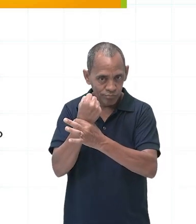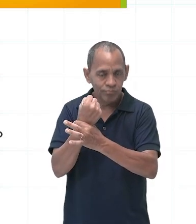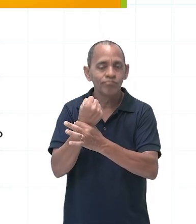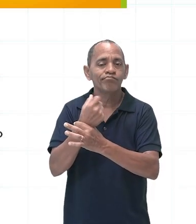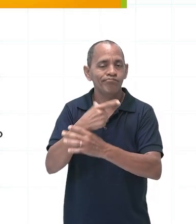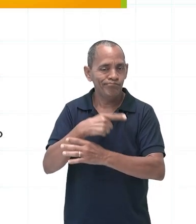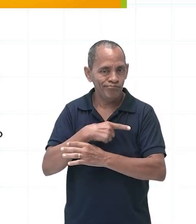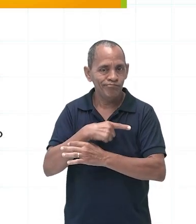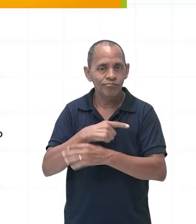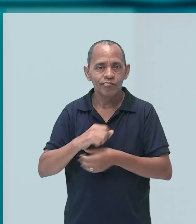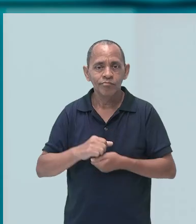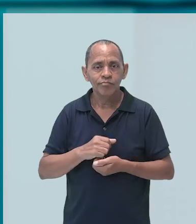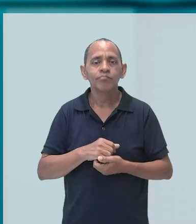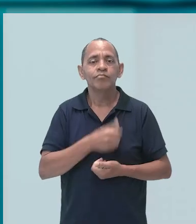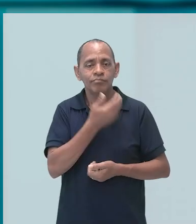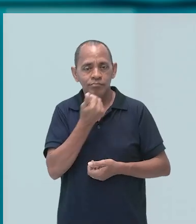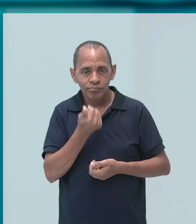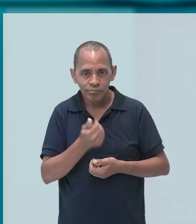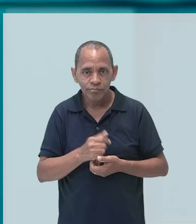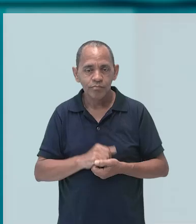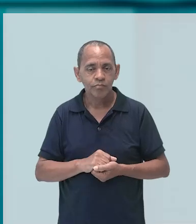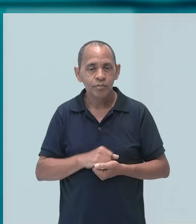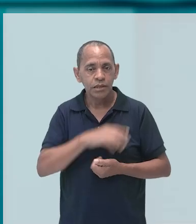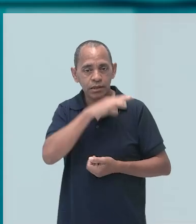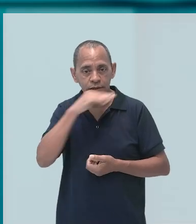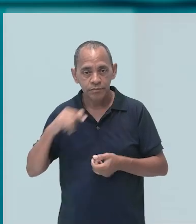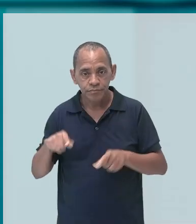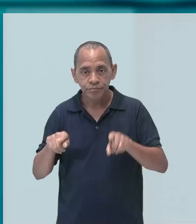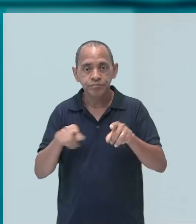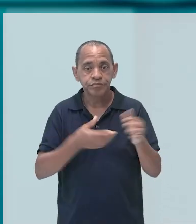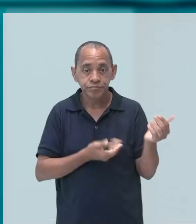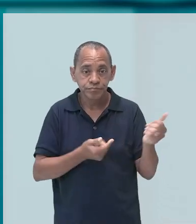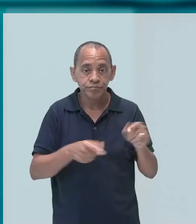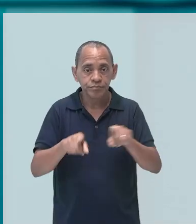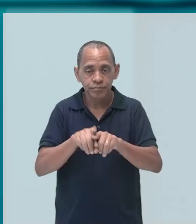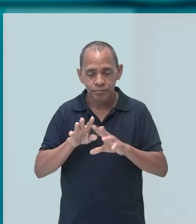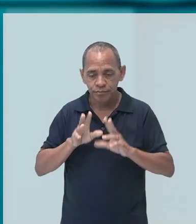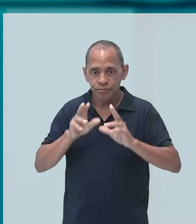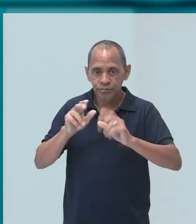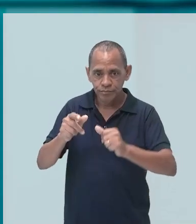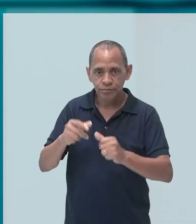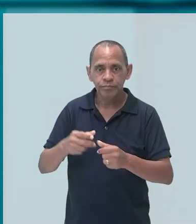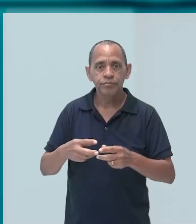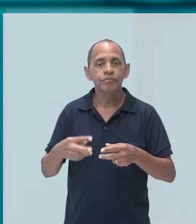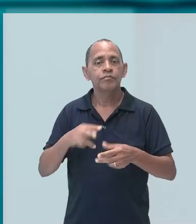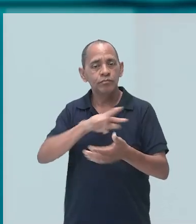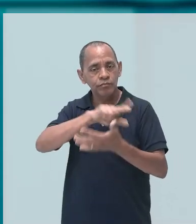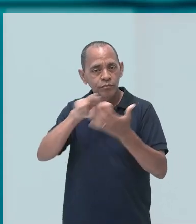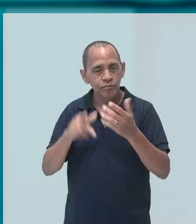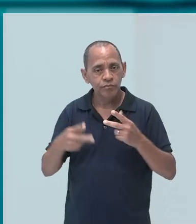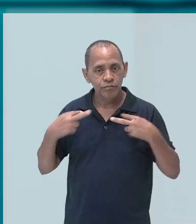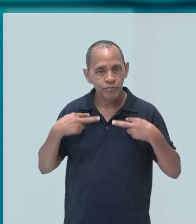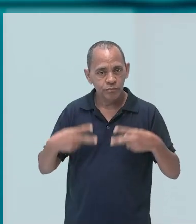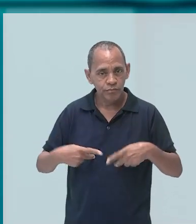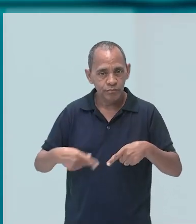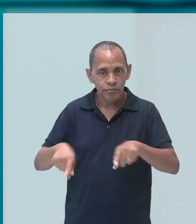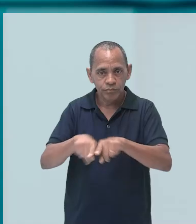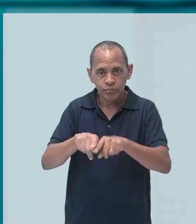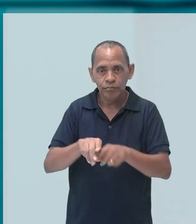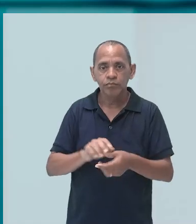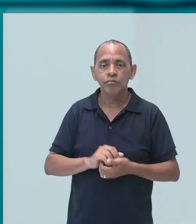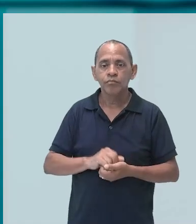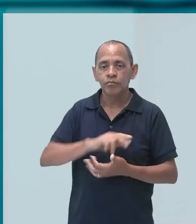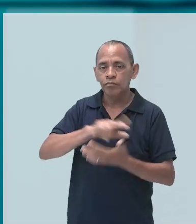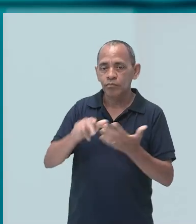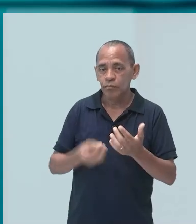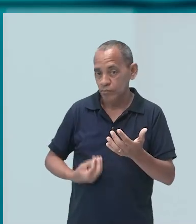né? Que crianças e adolescentes têm todos os direitos de todos os seres humanos e mais um reforço. E a gente enxerga esse